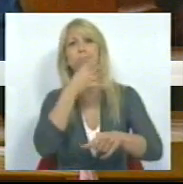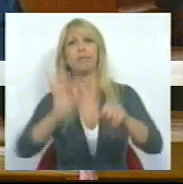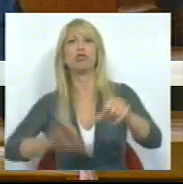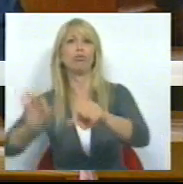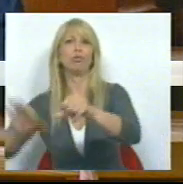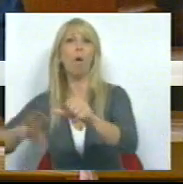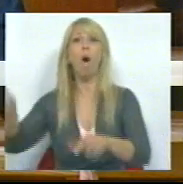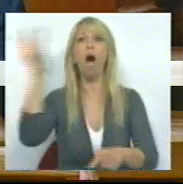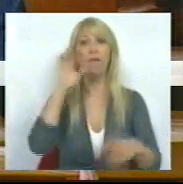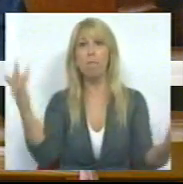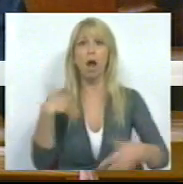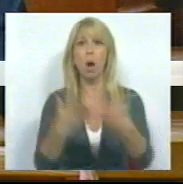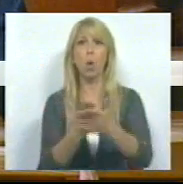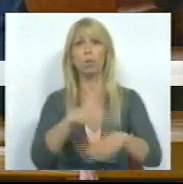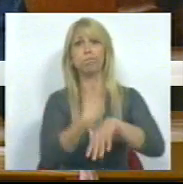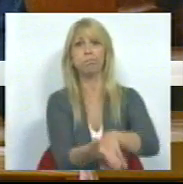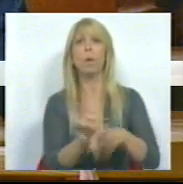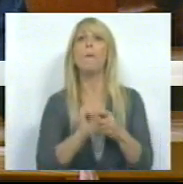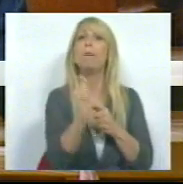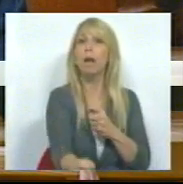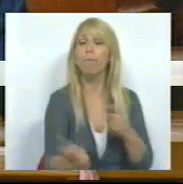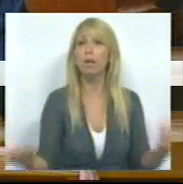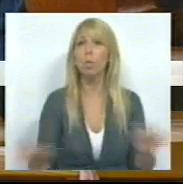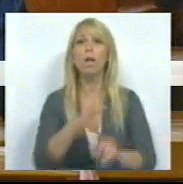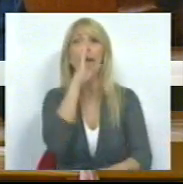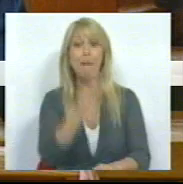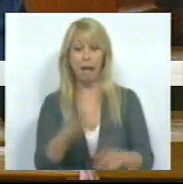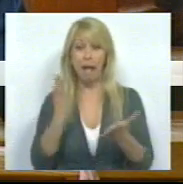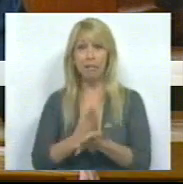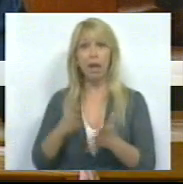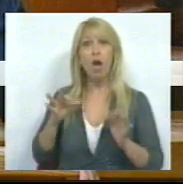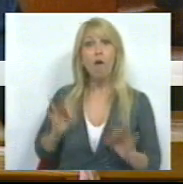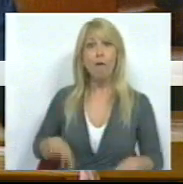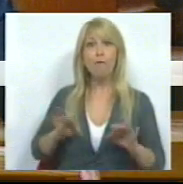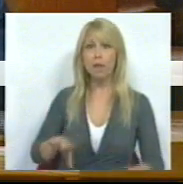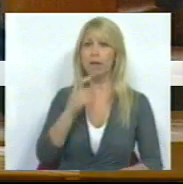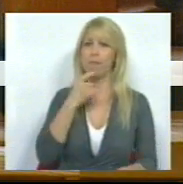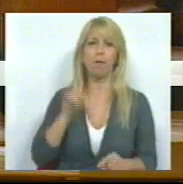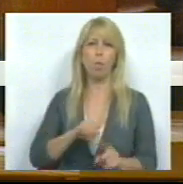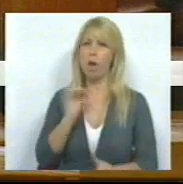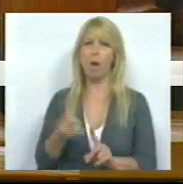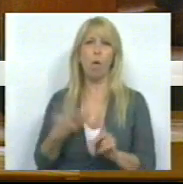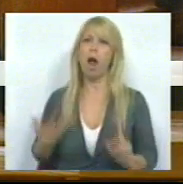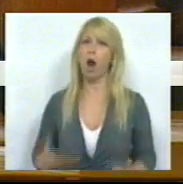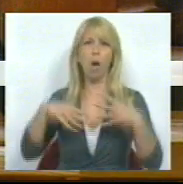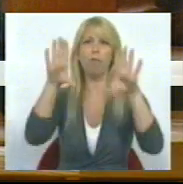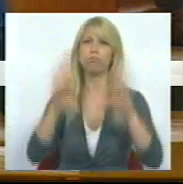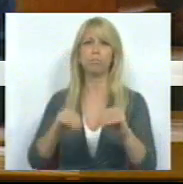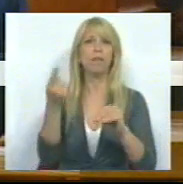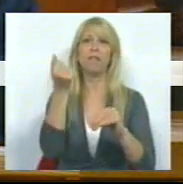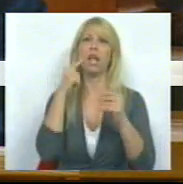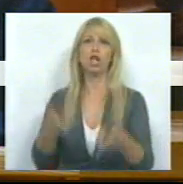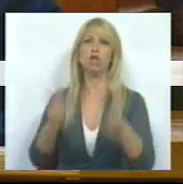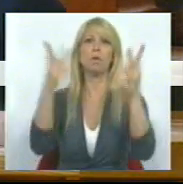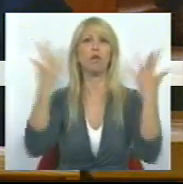no pagamento e que ao ritmo de execução a que se chegou no fim de abril, não é no presente ano que se vão gastar as verbas disponíveis